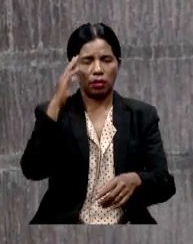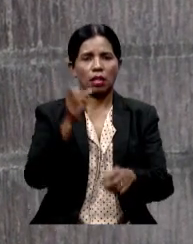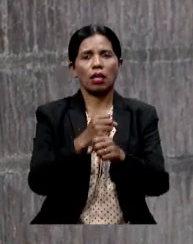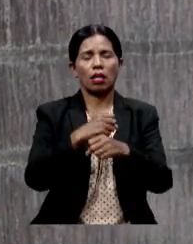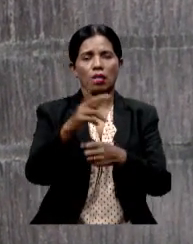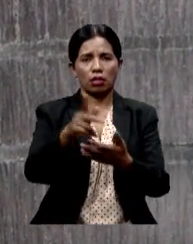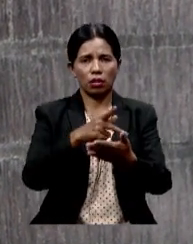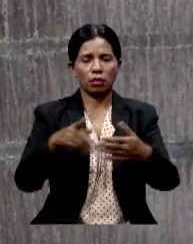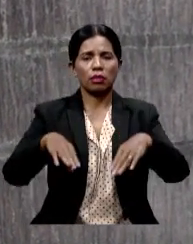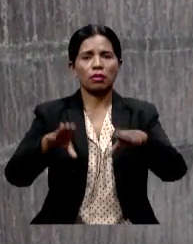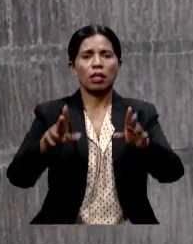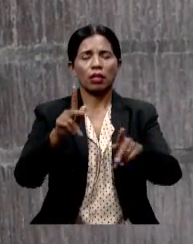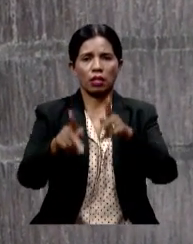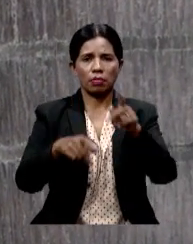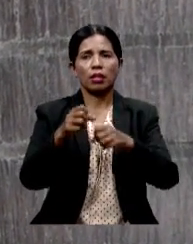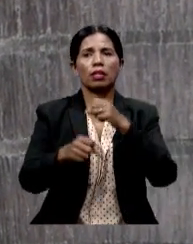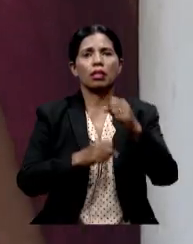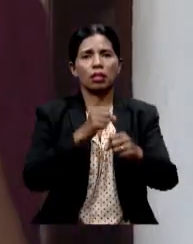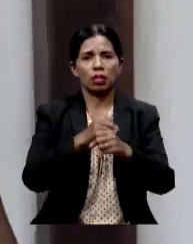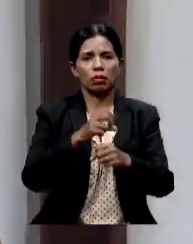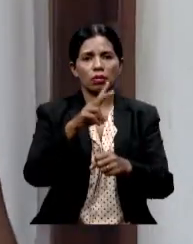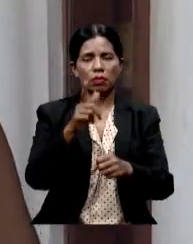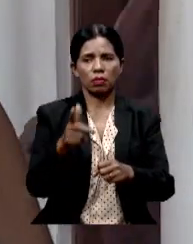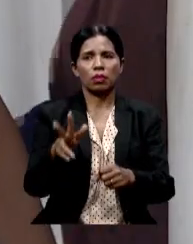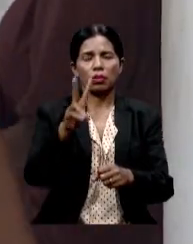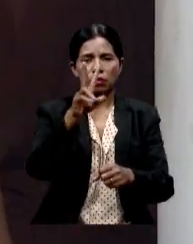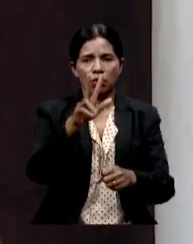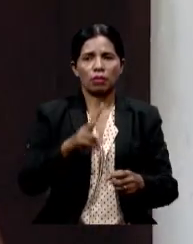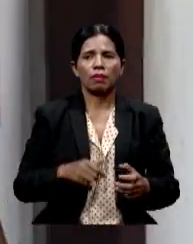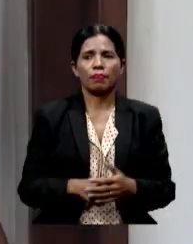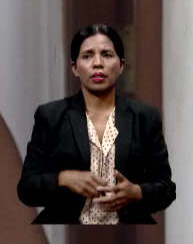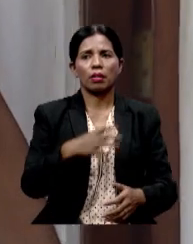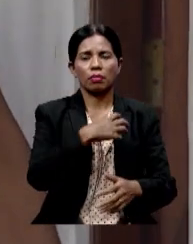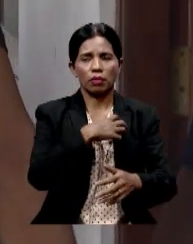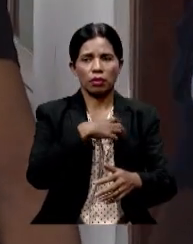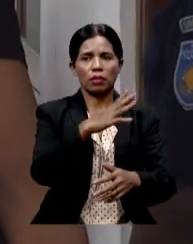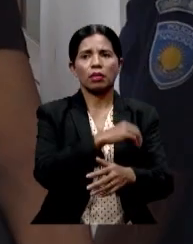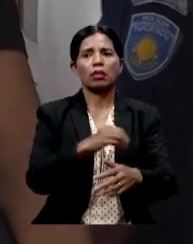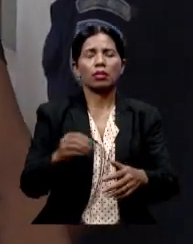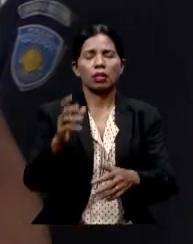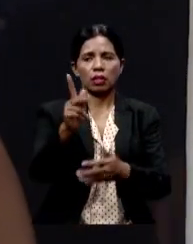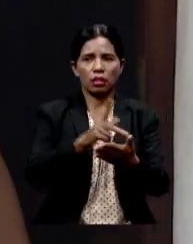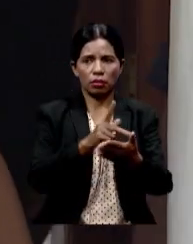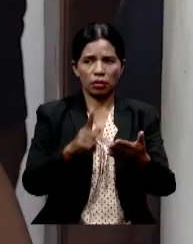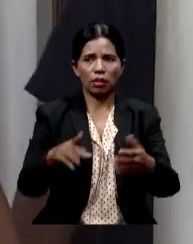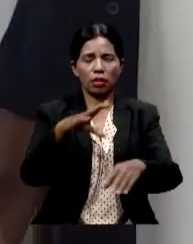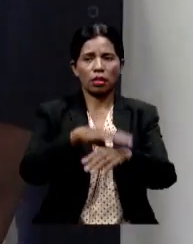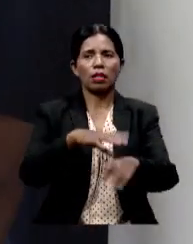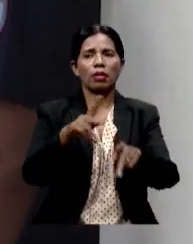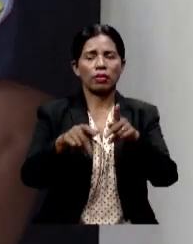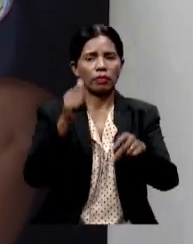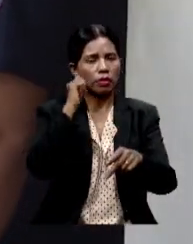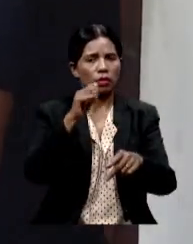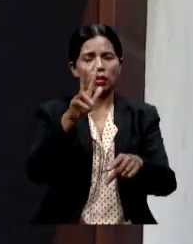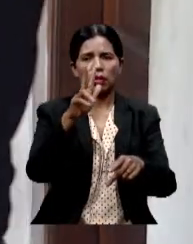crime tráfico humano e atina RINGROA rua nulo RACINGROA. Polícia Departamento Investigação Criminal assegura suspeito na Entolo,